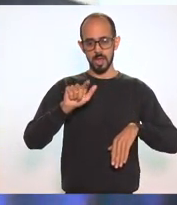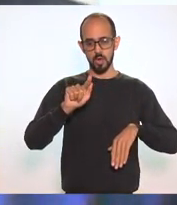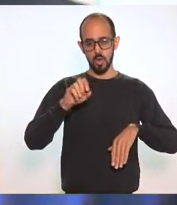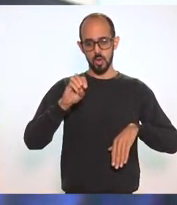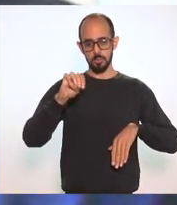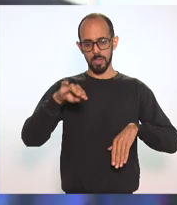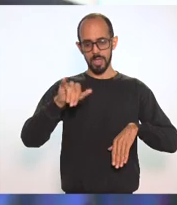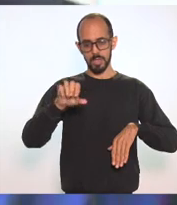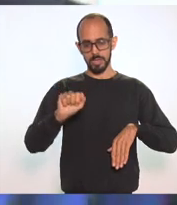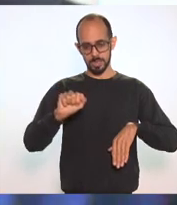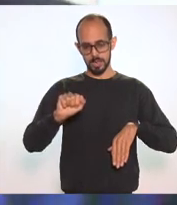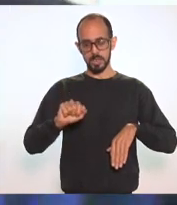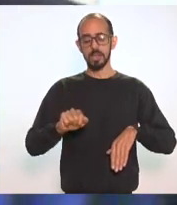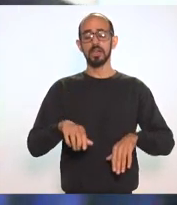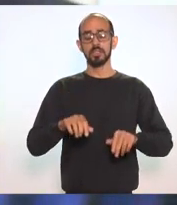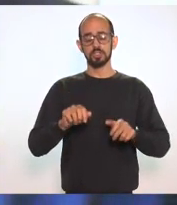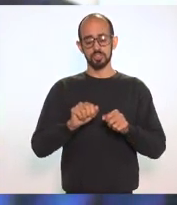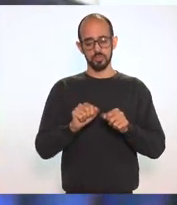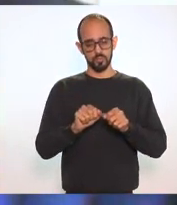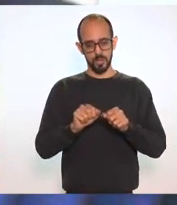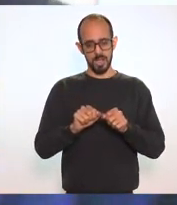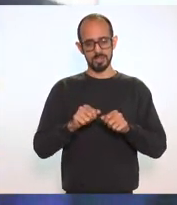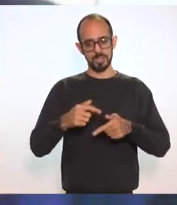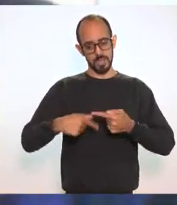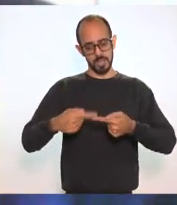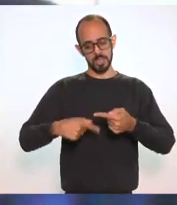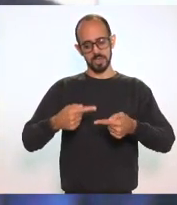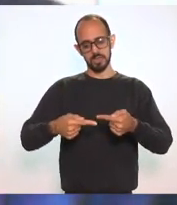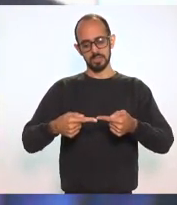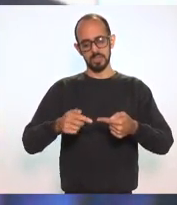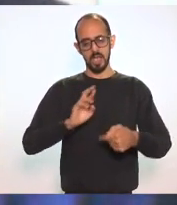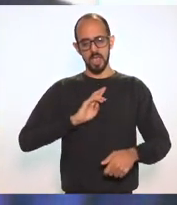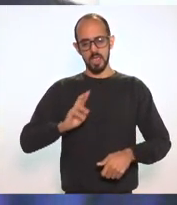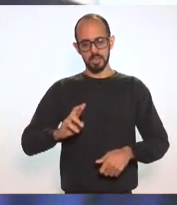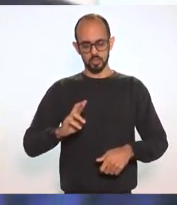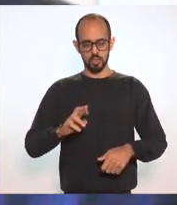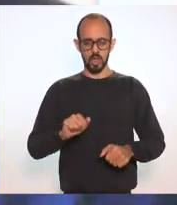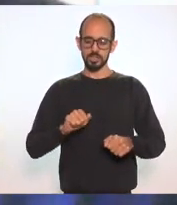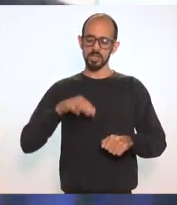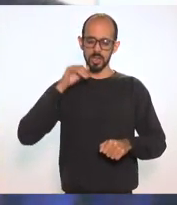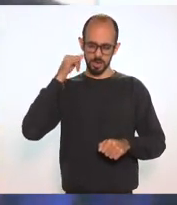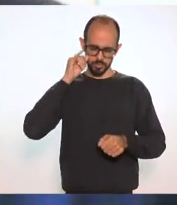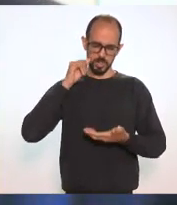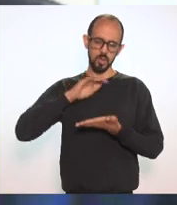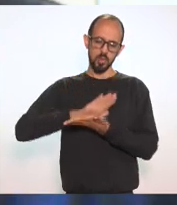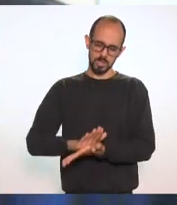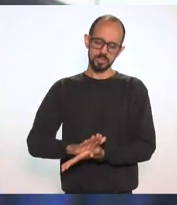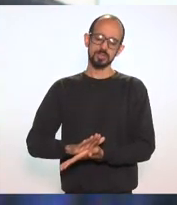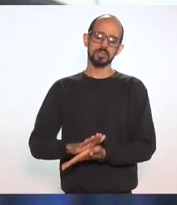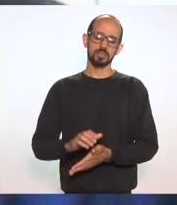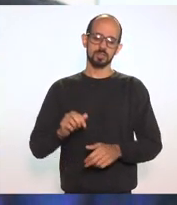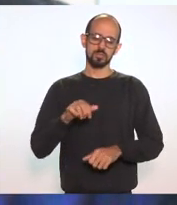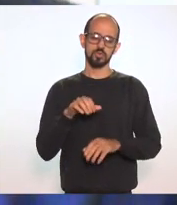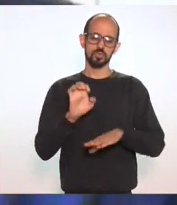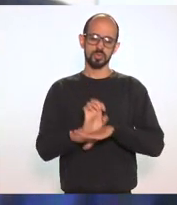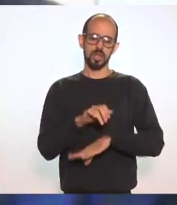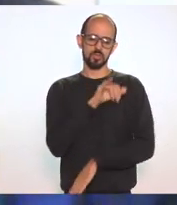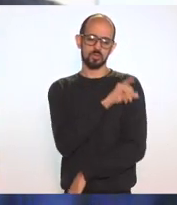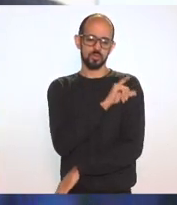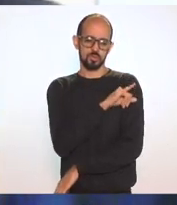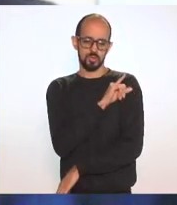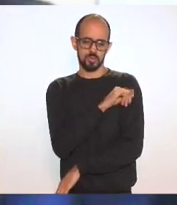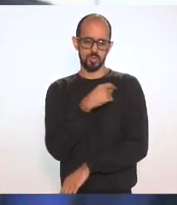essa herança cultural, histórica e religiosa e combater o racismo religioso no Estado do Rio de Janeiro. Eu